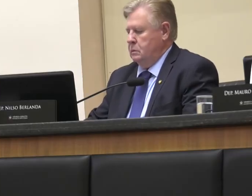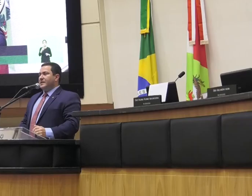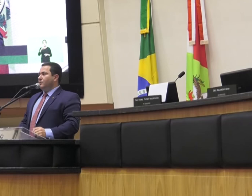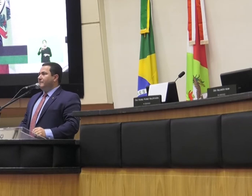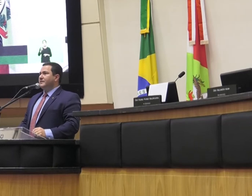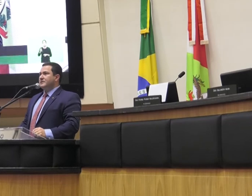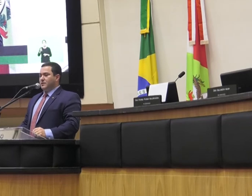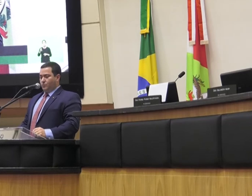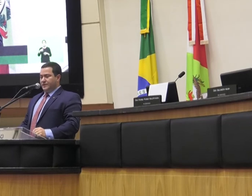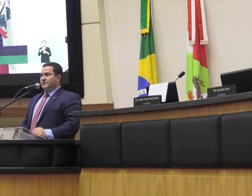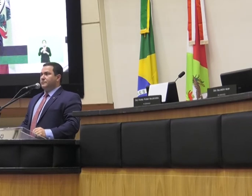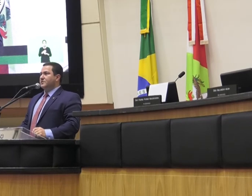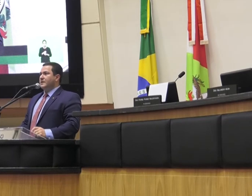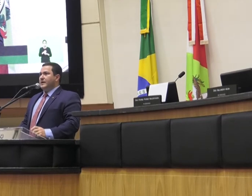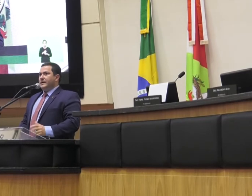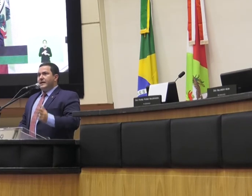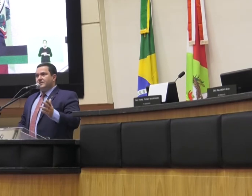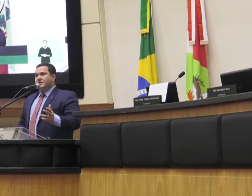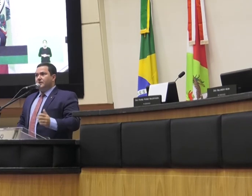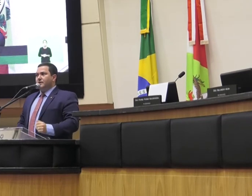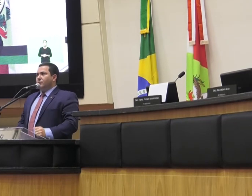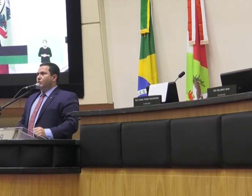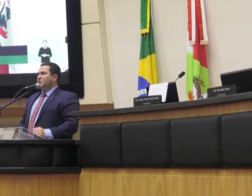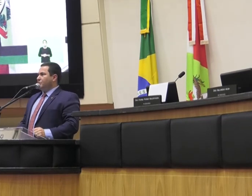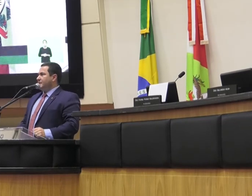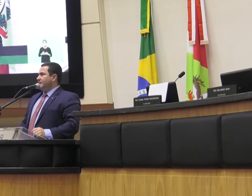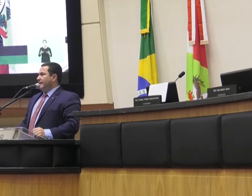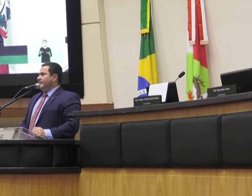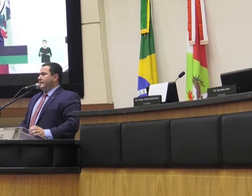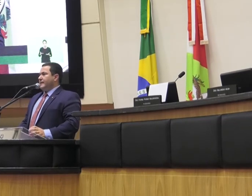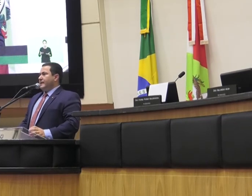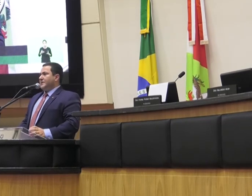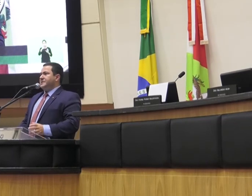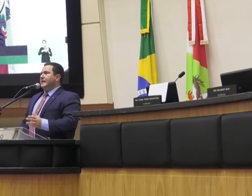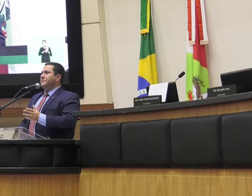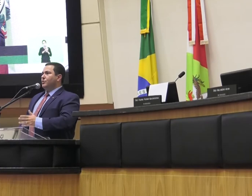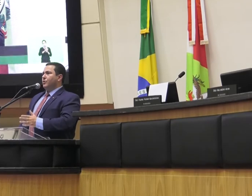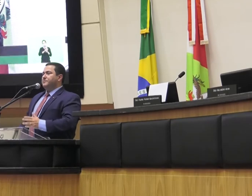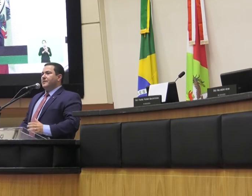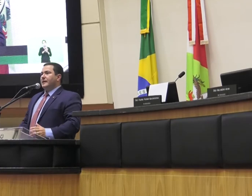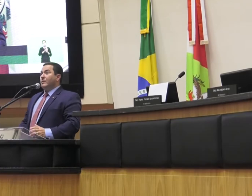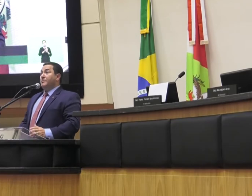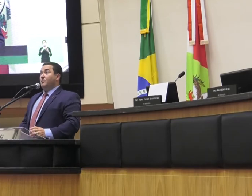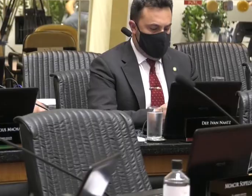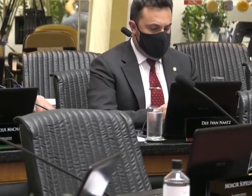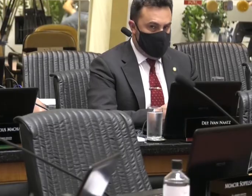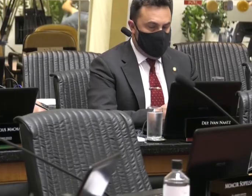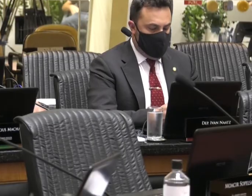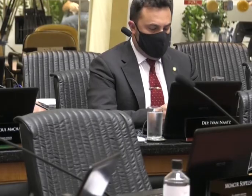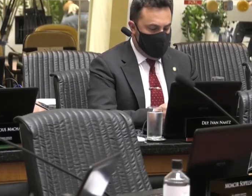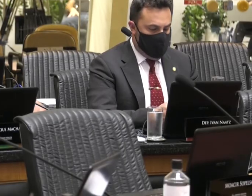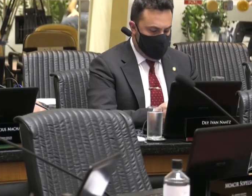cento das vagas para Mulheres vítimas de violência e editais para contratação de empresas para a prestação de serviços